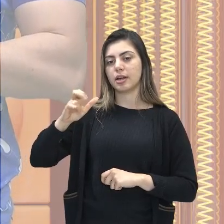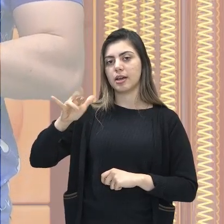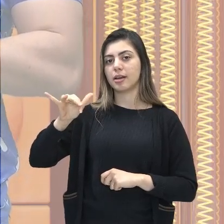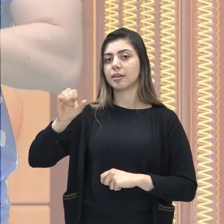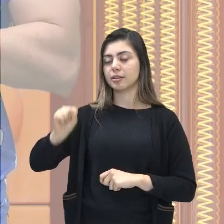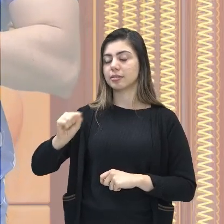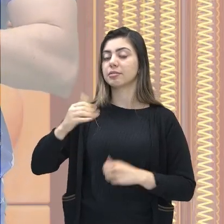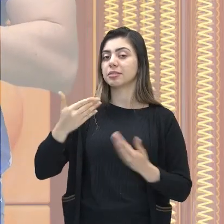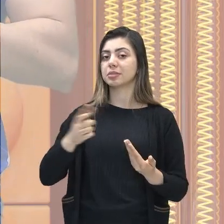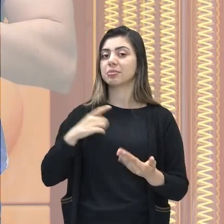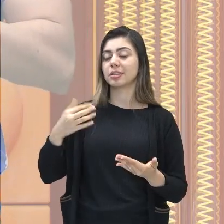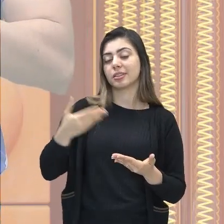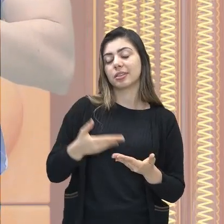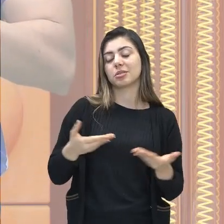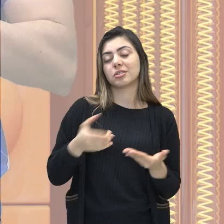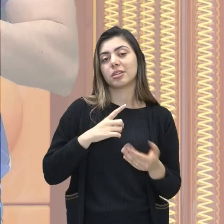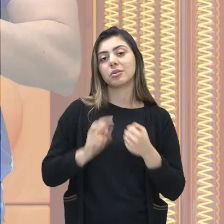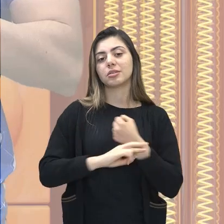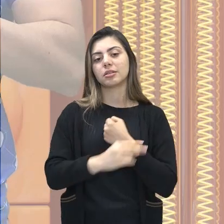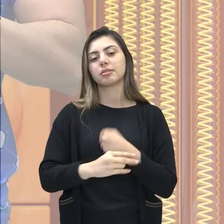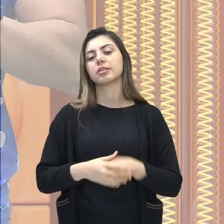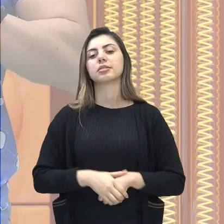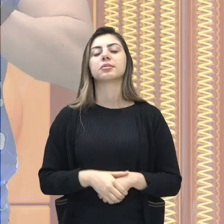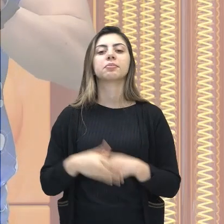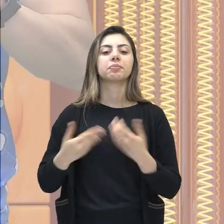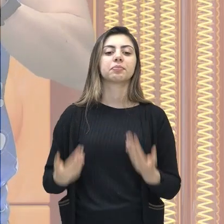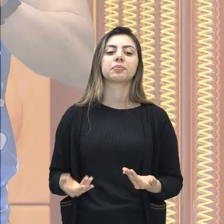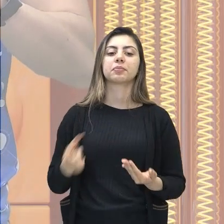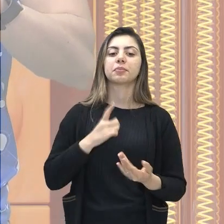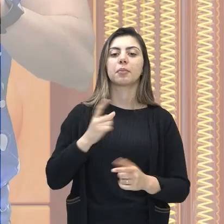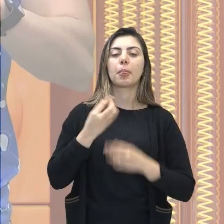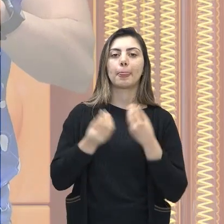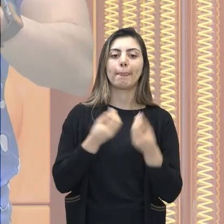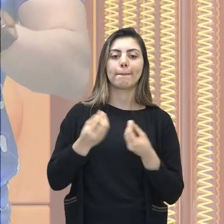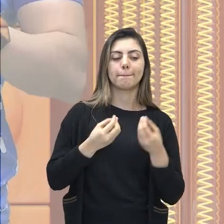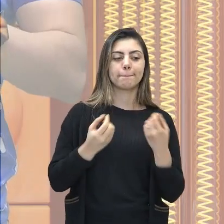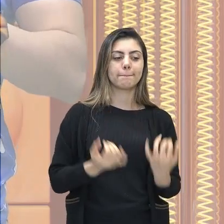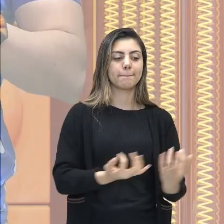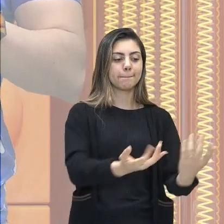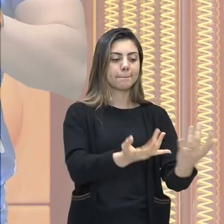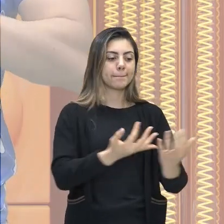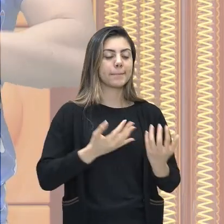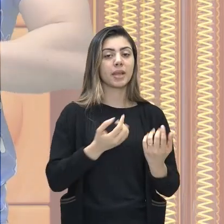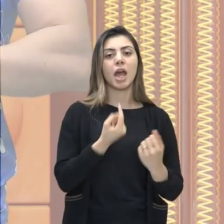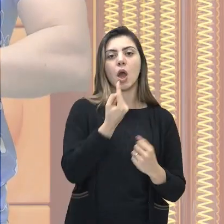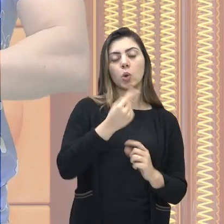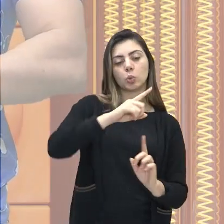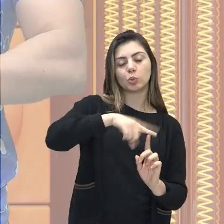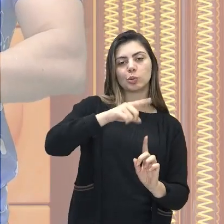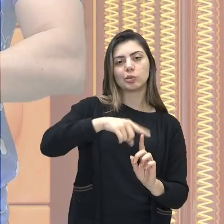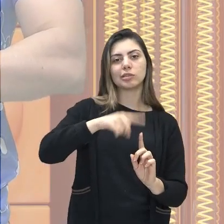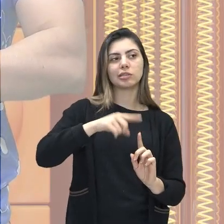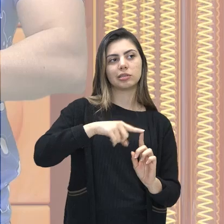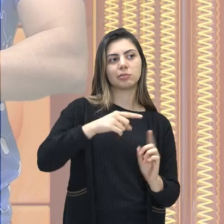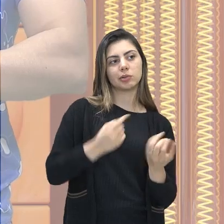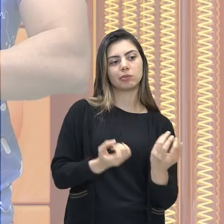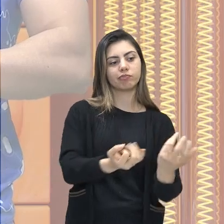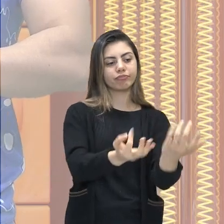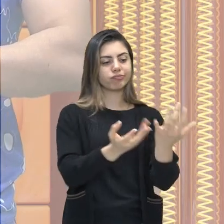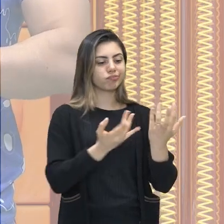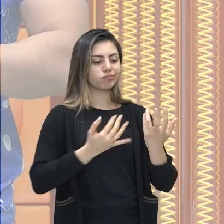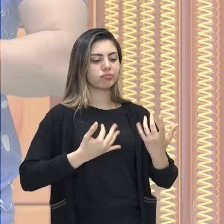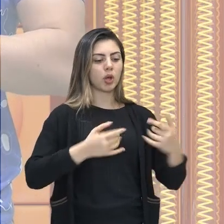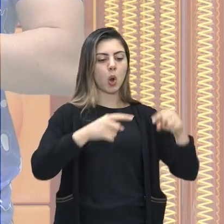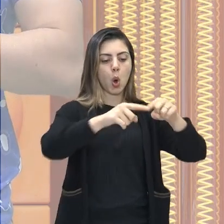inclusive, tá bom? Bem, então a gente tem ali a agricultura desenvolvida no modelo chamado de plantation, que é basicamente feita em grandes